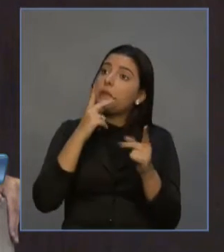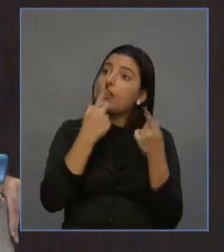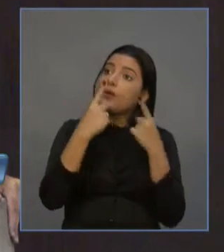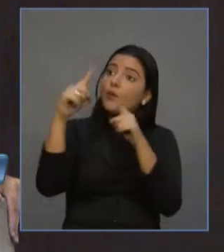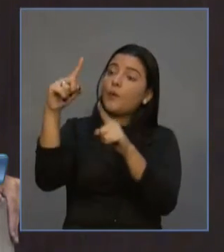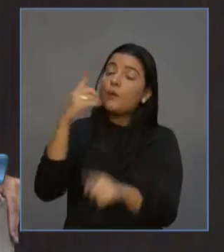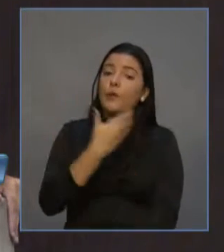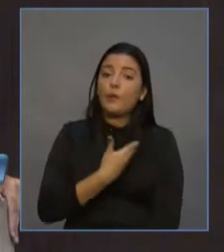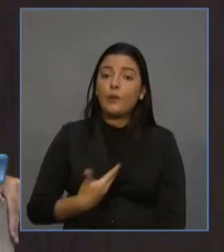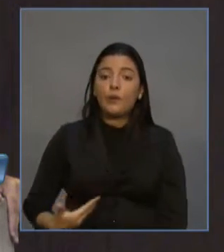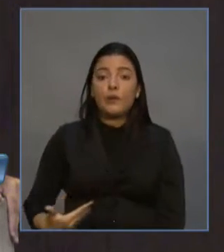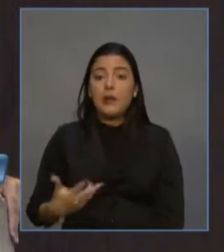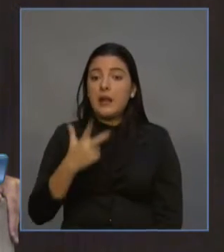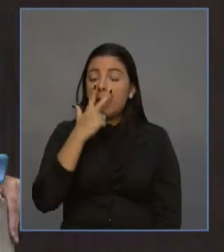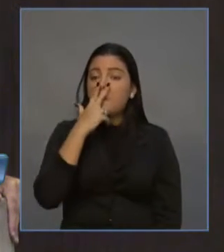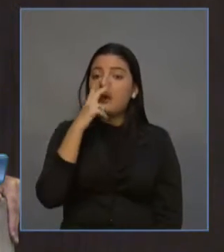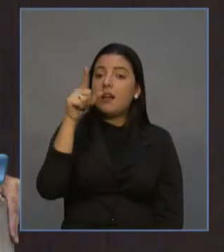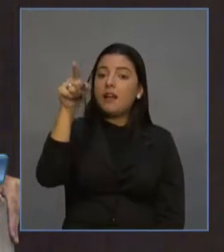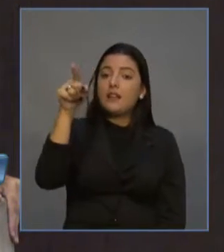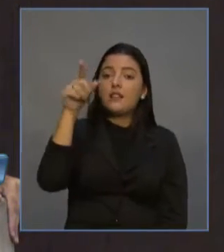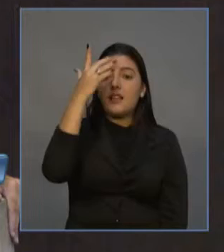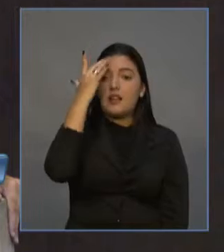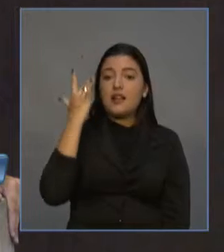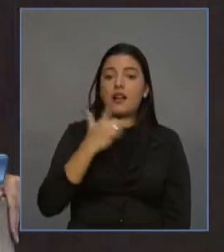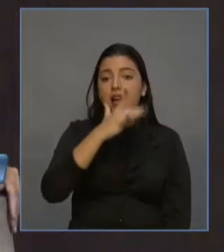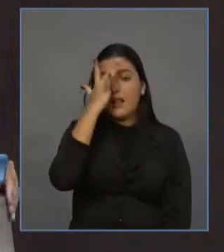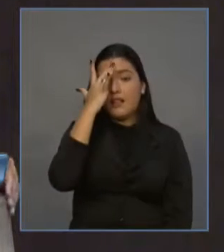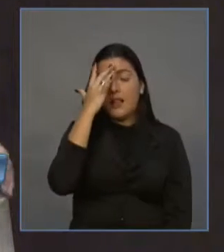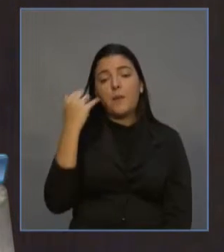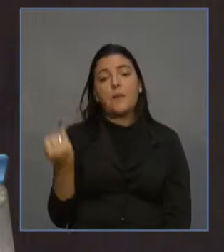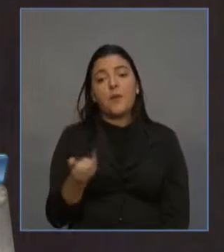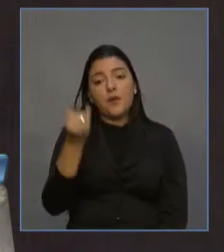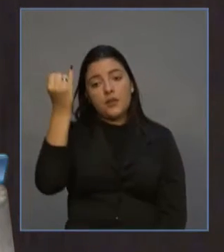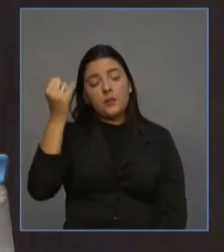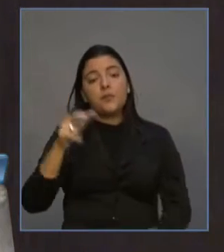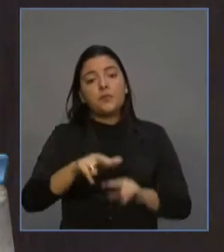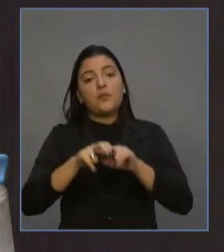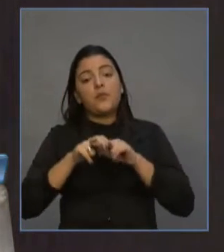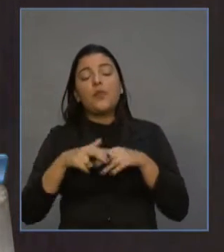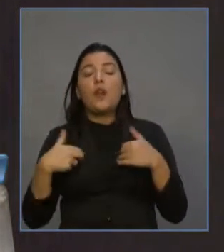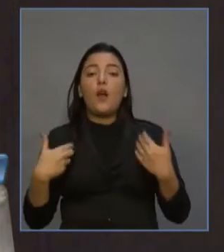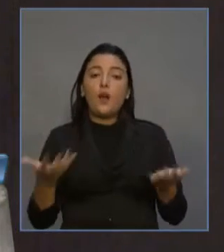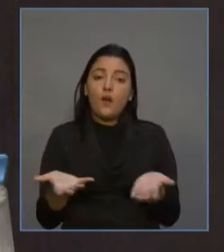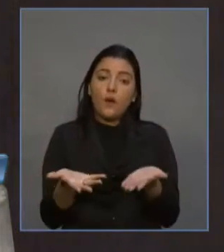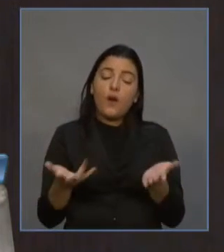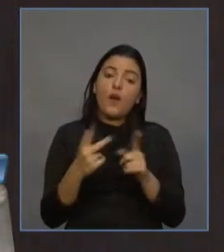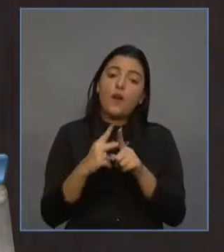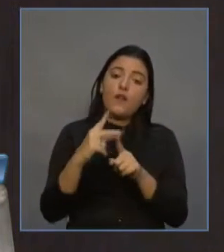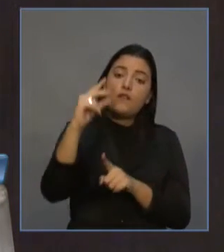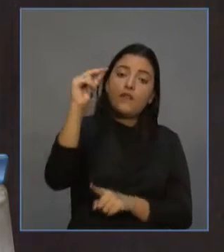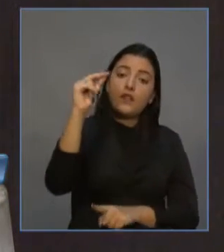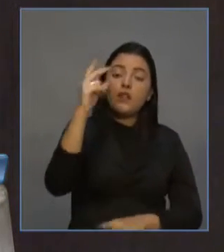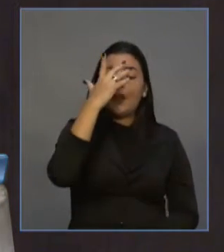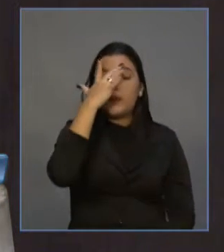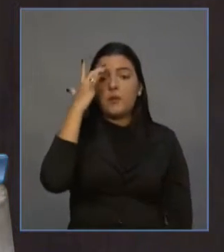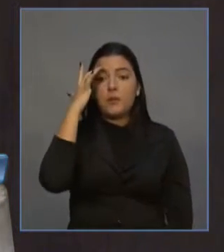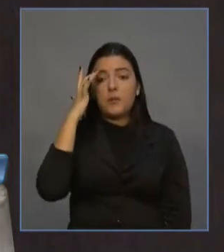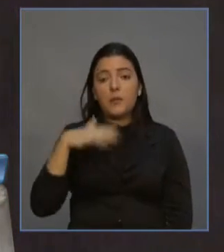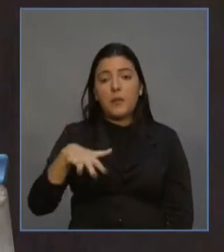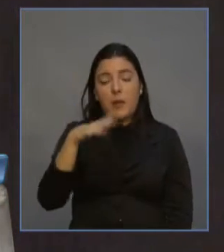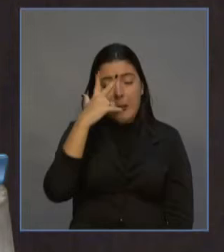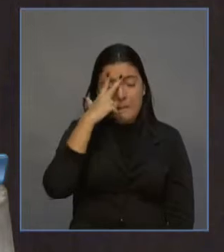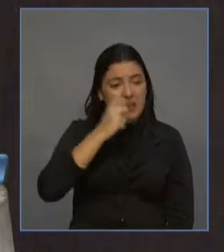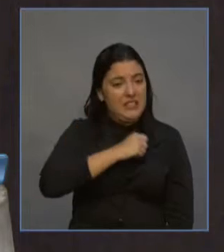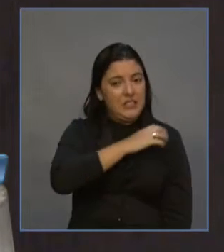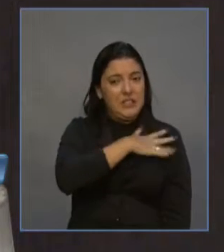um futuro governo Haddad. É muito importante. E eu queria dizer isso. A vitória do populismo autoritário, ela